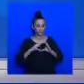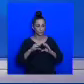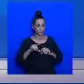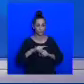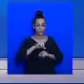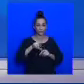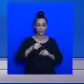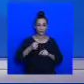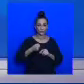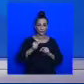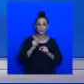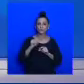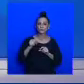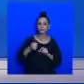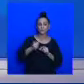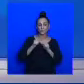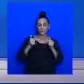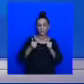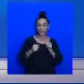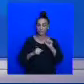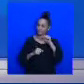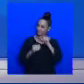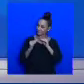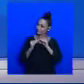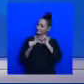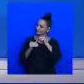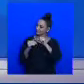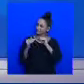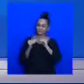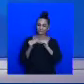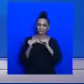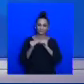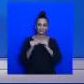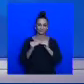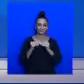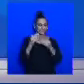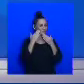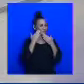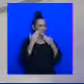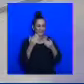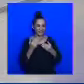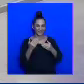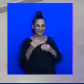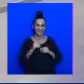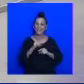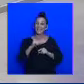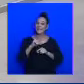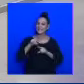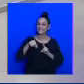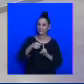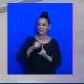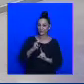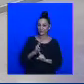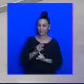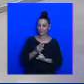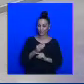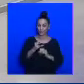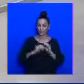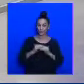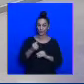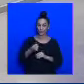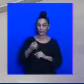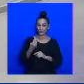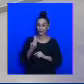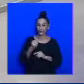os números e os trevos sorteados? Sim, confirmo. Sim, confirmo. Muito obrigada. Essa foi a Mais Milionária,